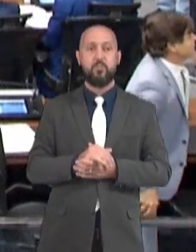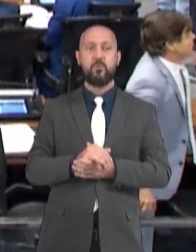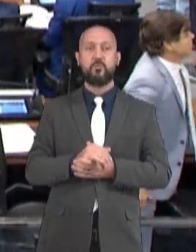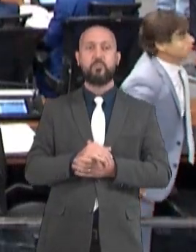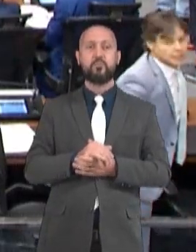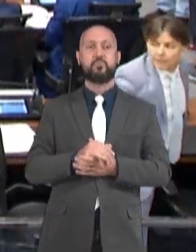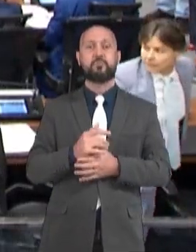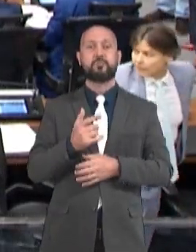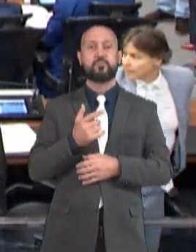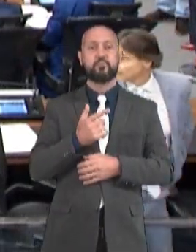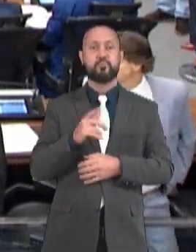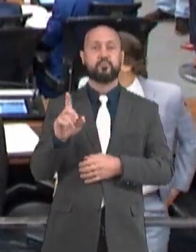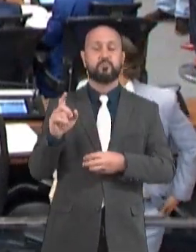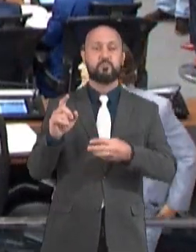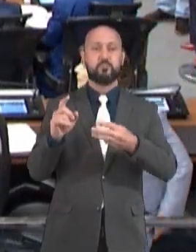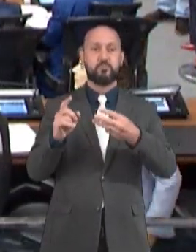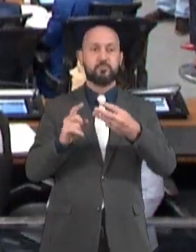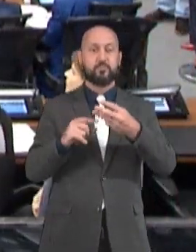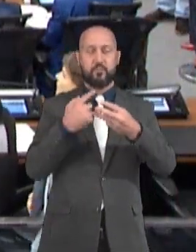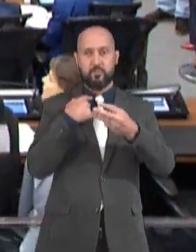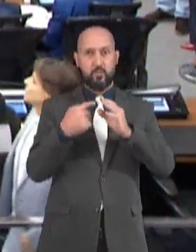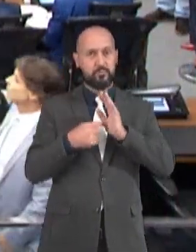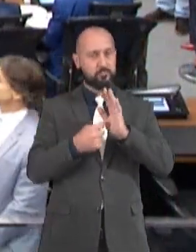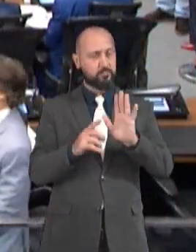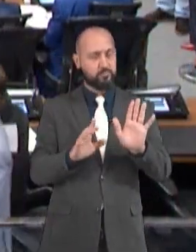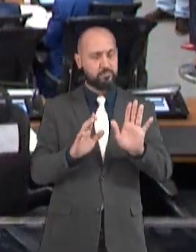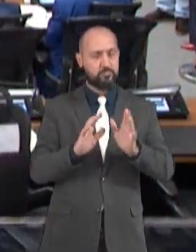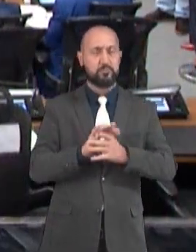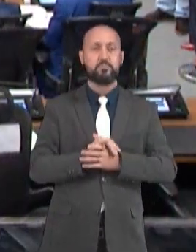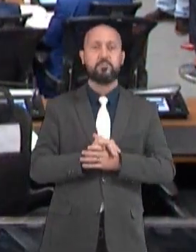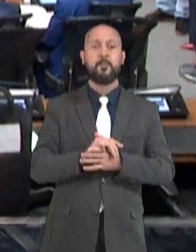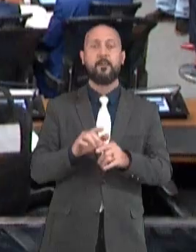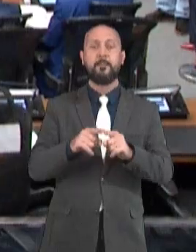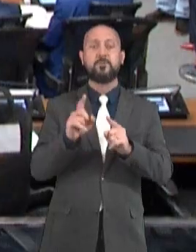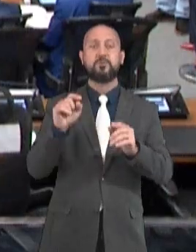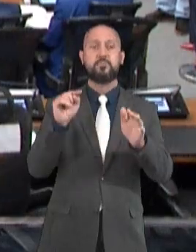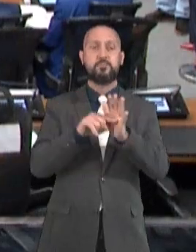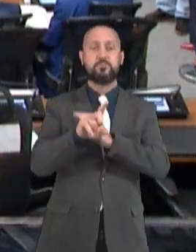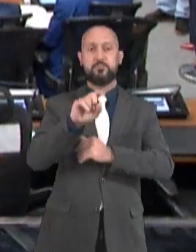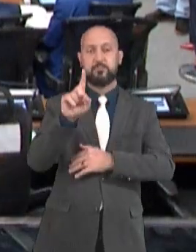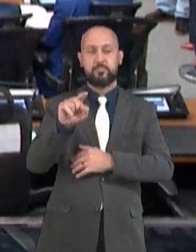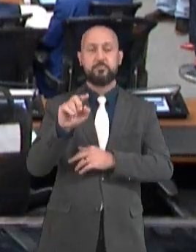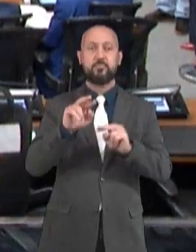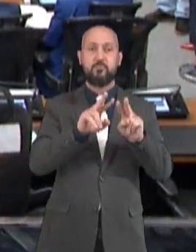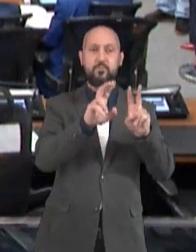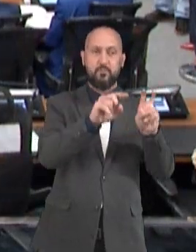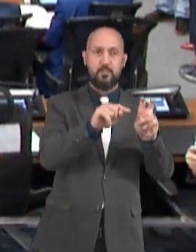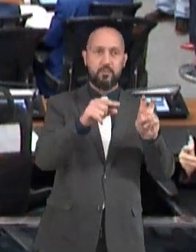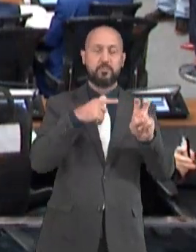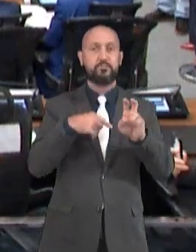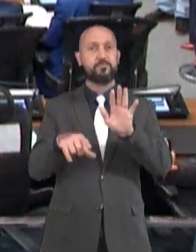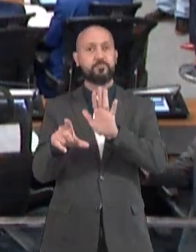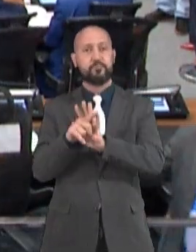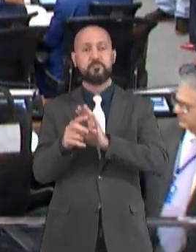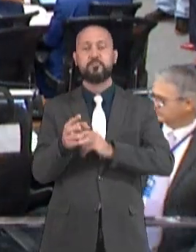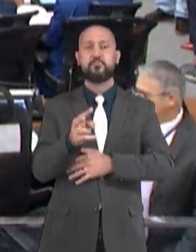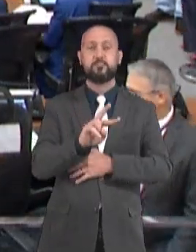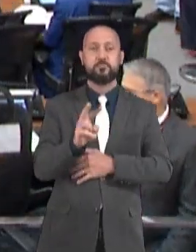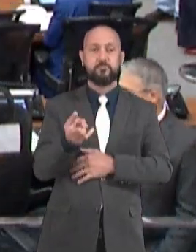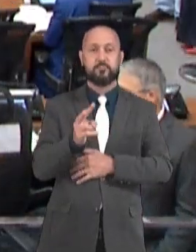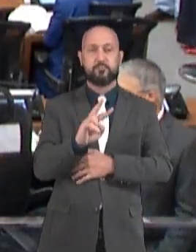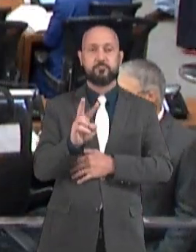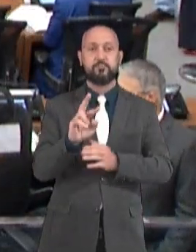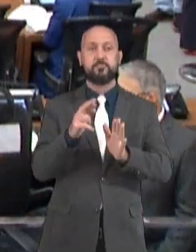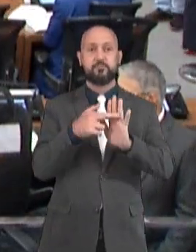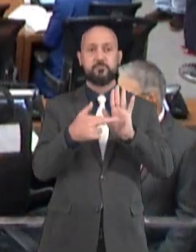outro ponto que eu não abordei aqui, mas assim, fiz questionamentos de mérito e questionamentos de legalidade, até porque o